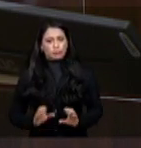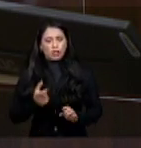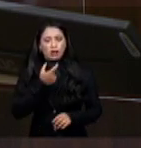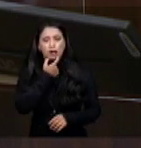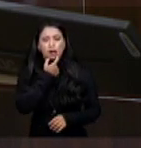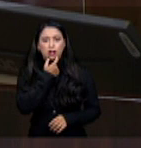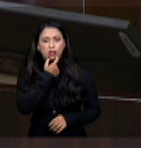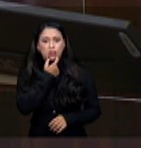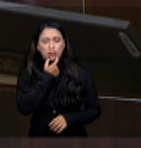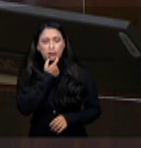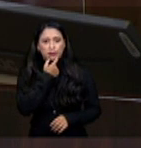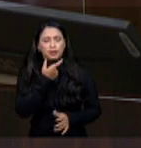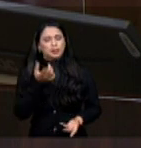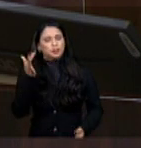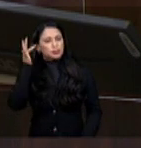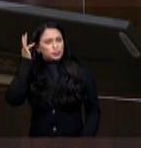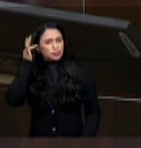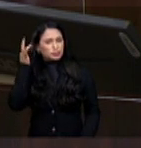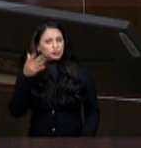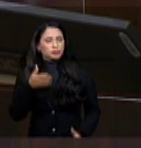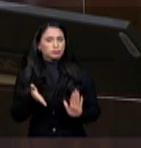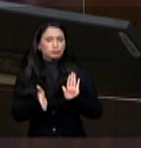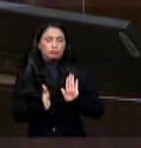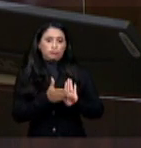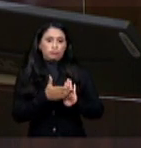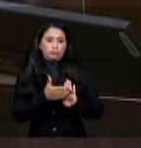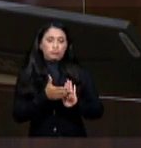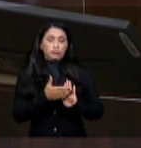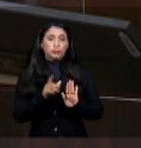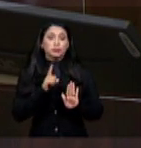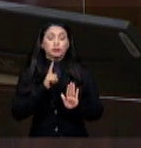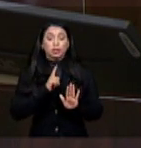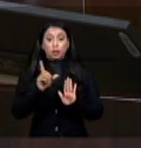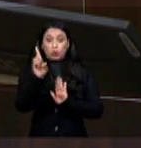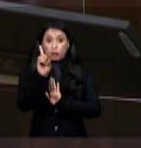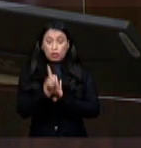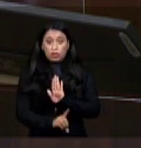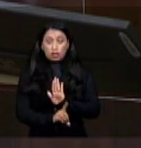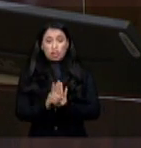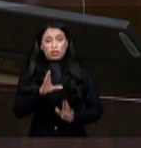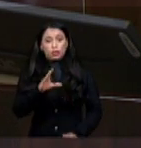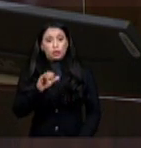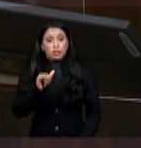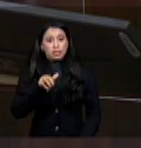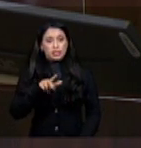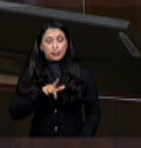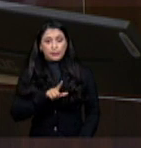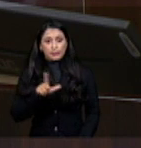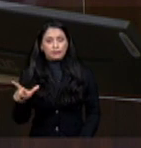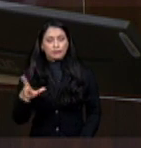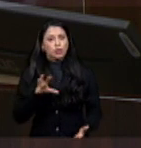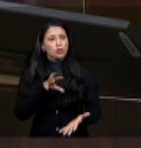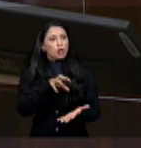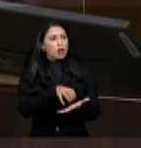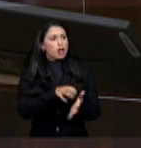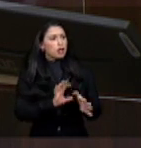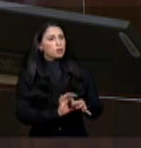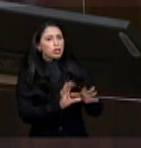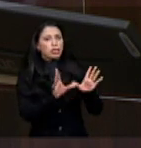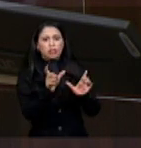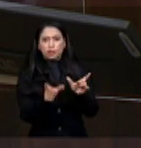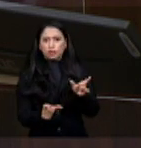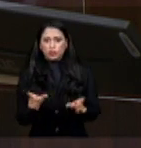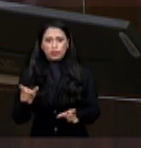Inglaterra no ocidente masha Ô propõe que foram reconhecidos em primeiro lugar os direitos civis tendo como núcleo as liberdades individuais